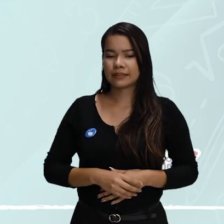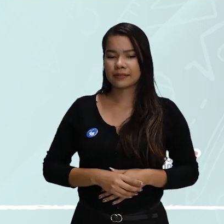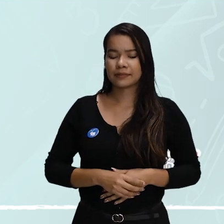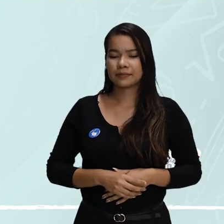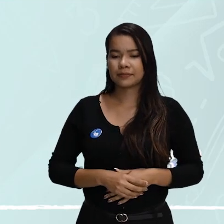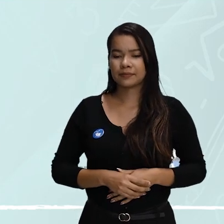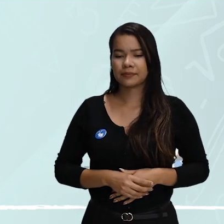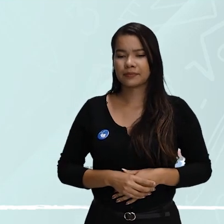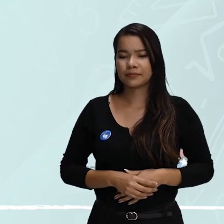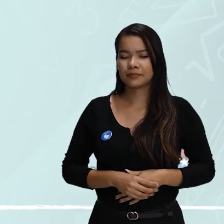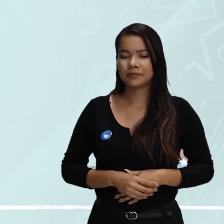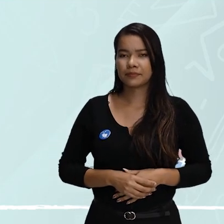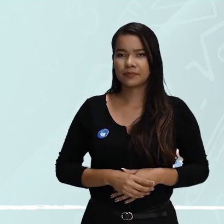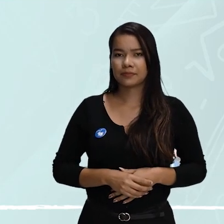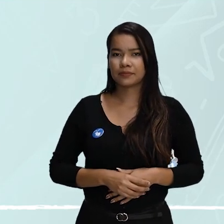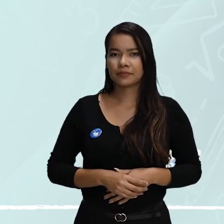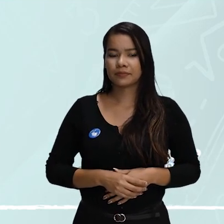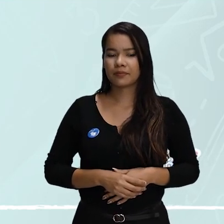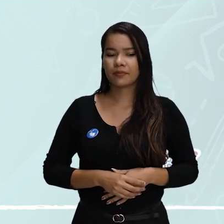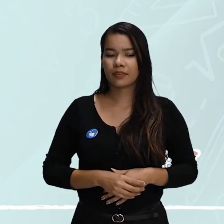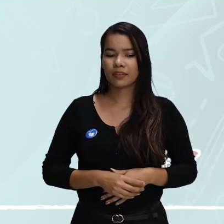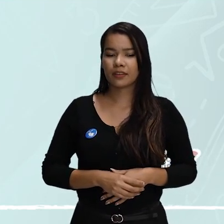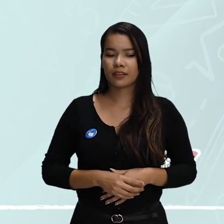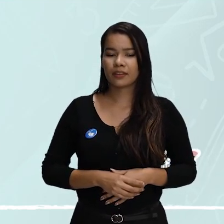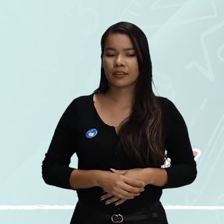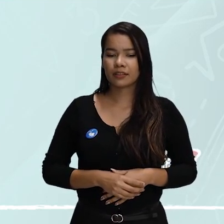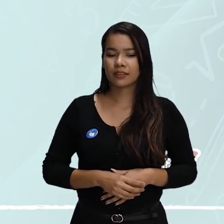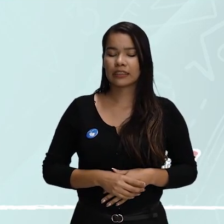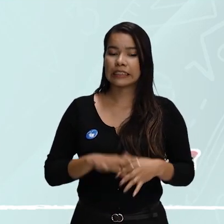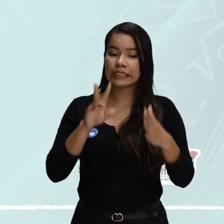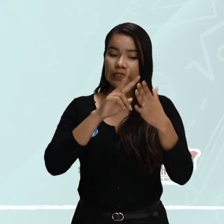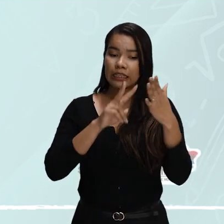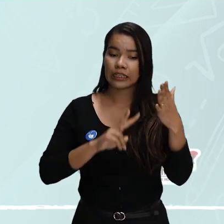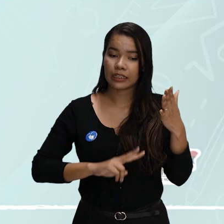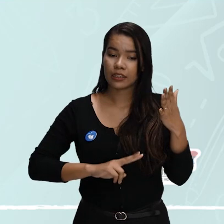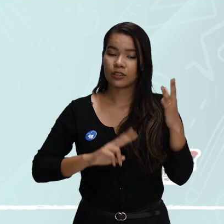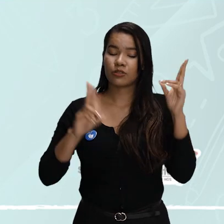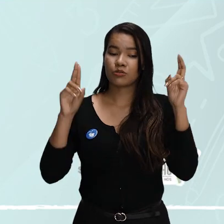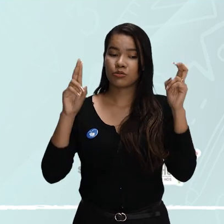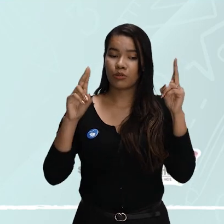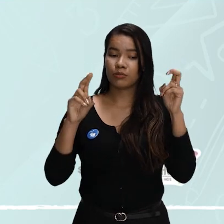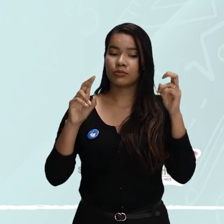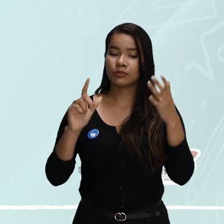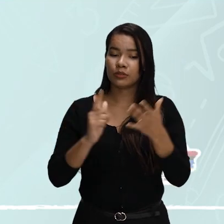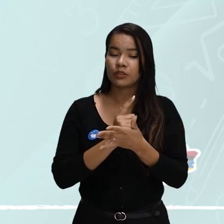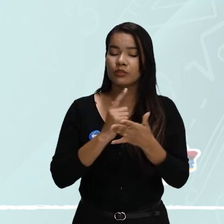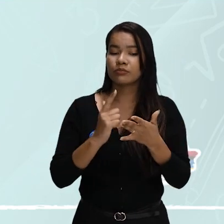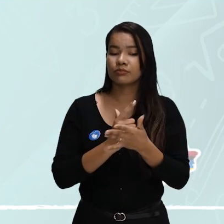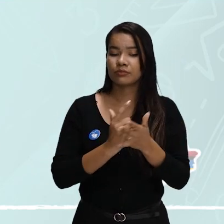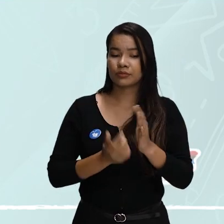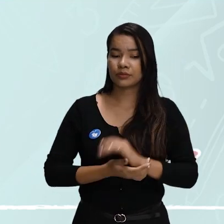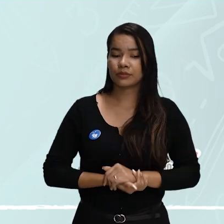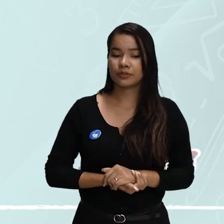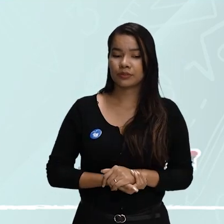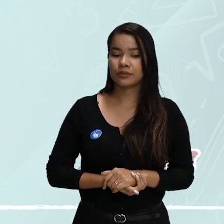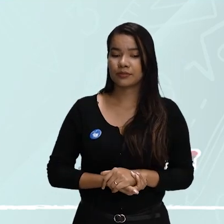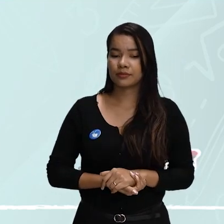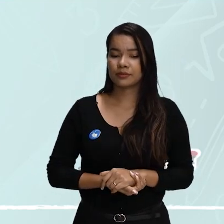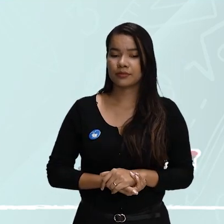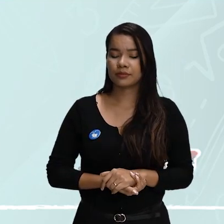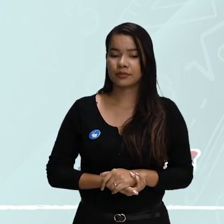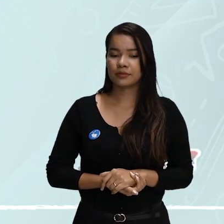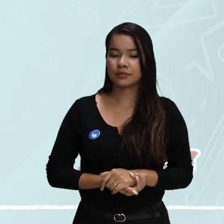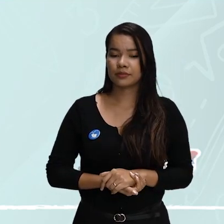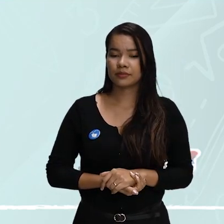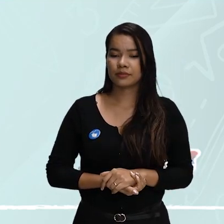lugares, ora assentado entre as ruínas da antiga Roma, meditando sobre a sorte dos impérios, ora no cimo dos